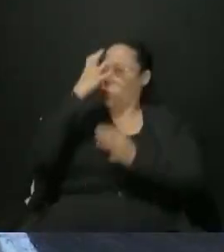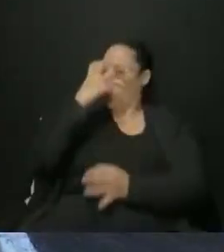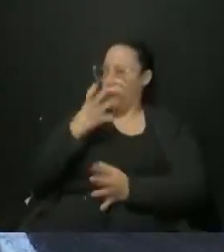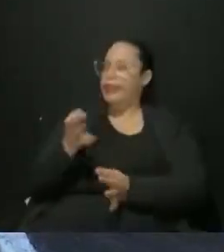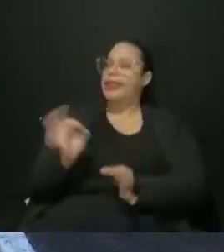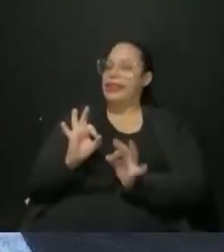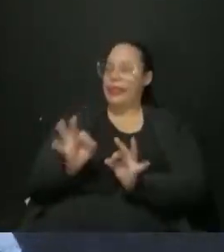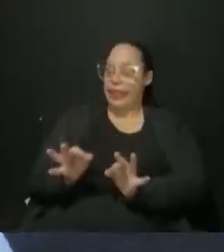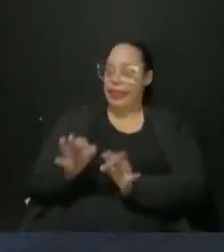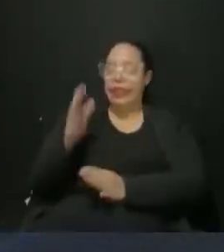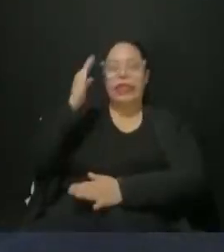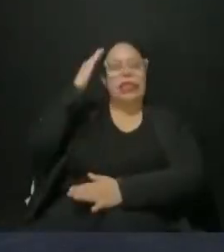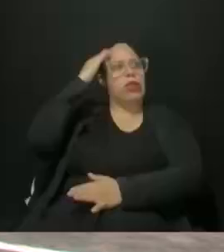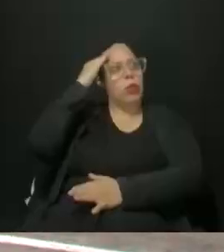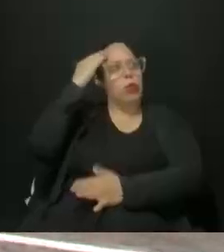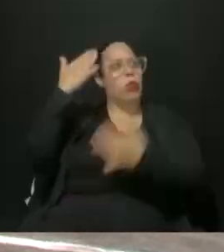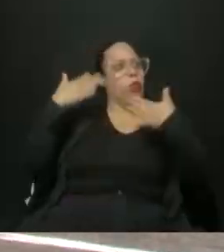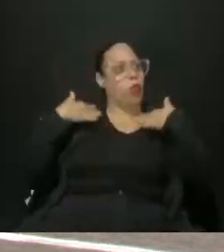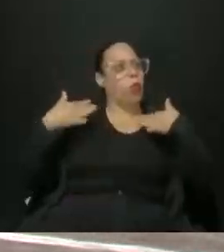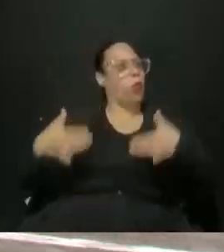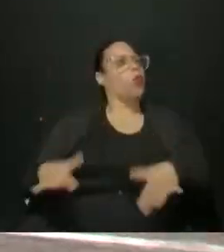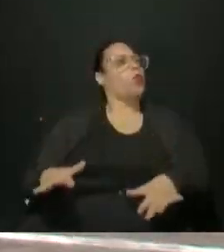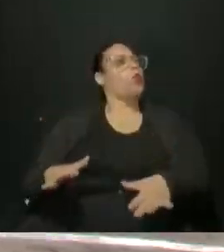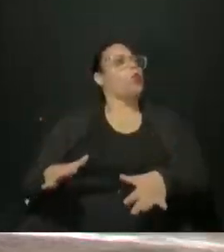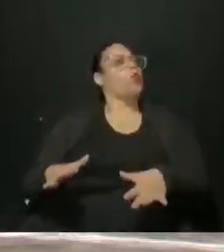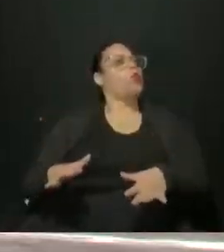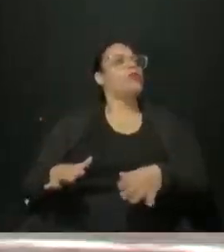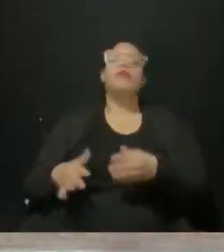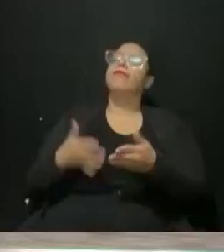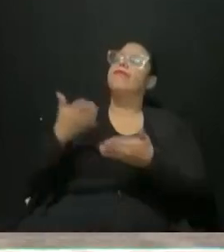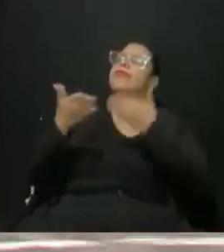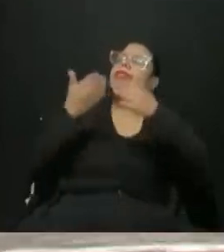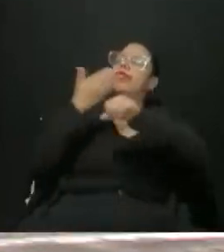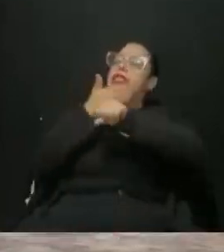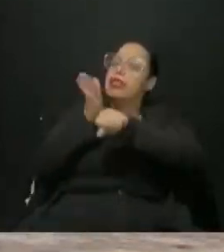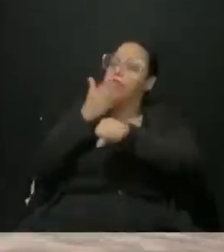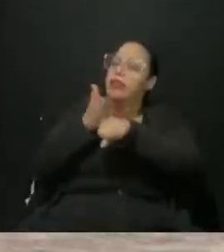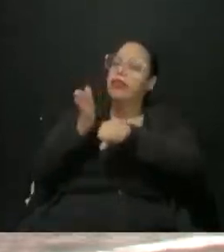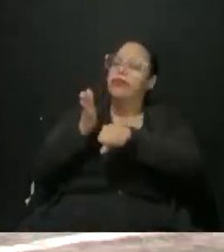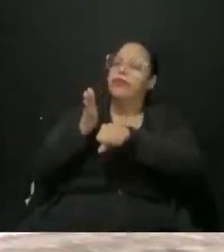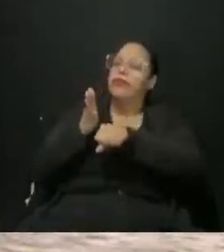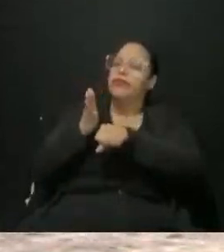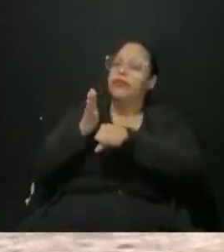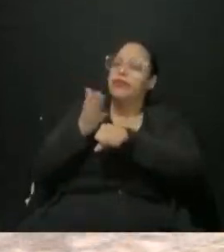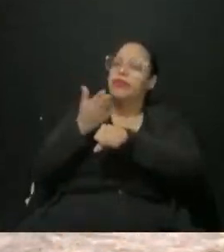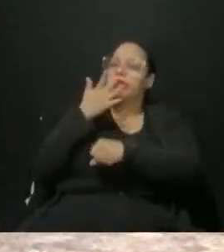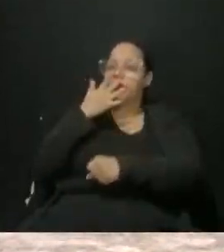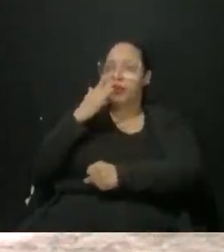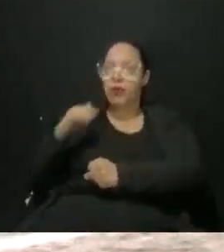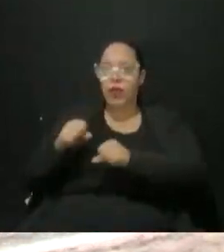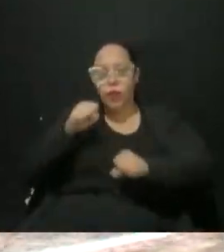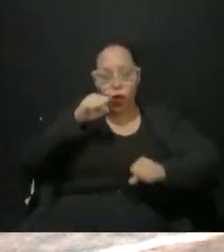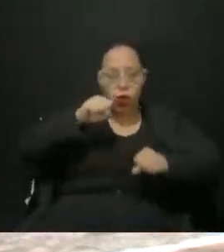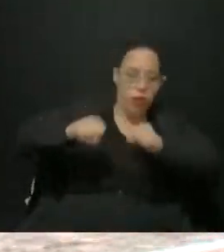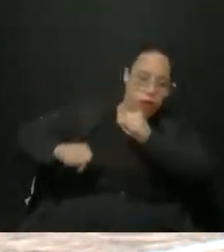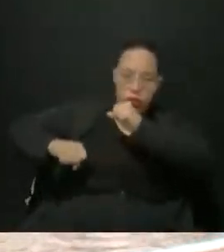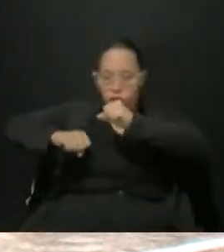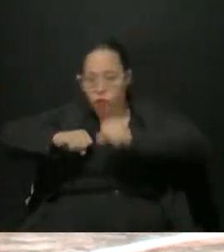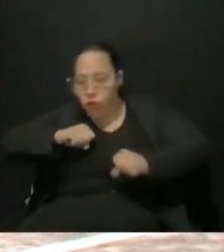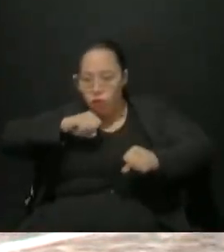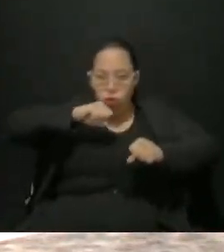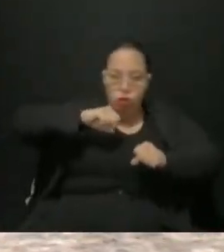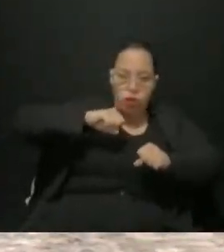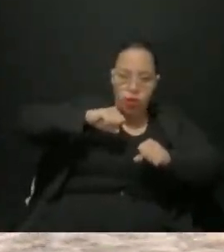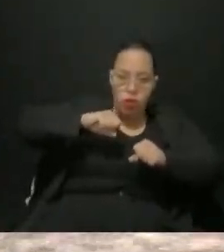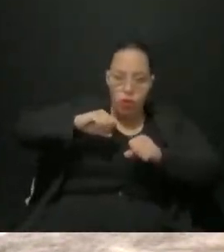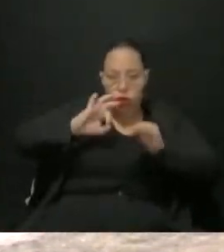o esporte mais a sério e começa a entender o próprio corpo através das modalidades que eles praticam então uma criança começa